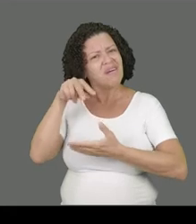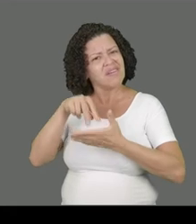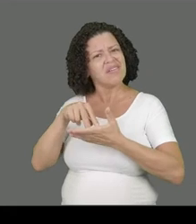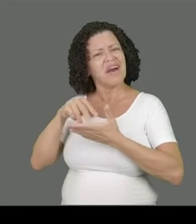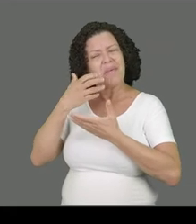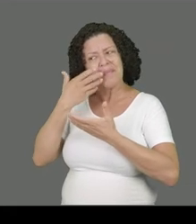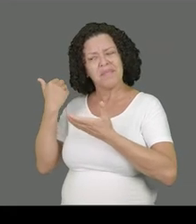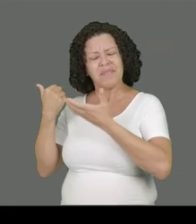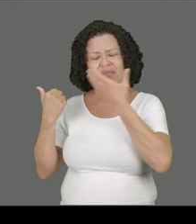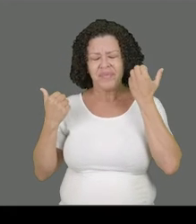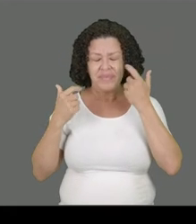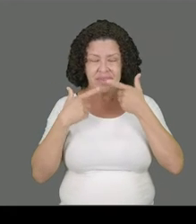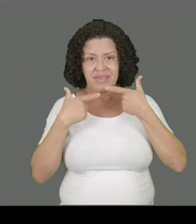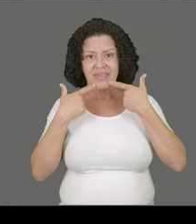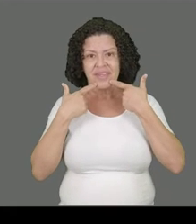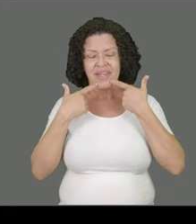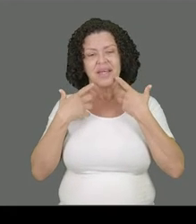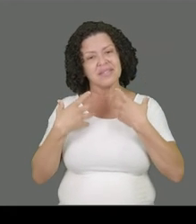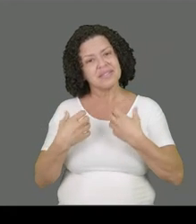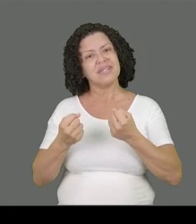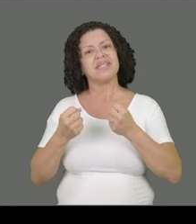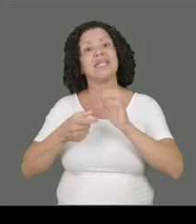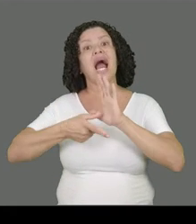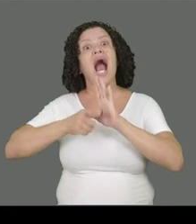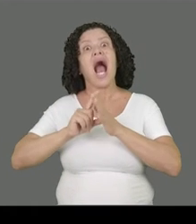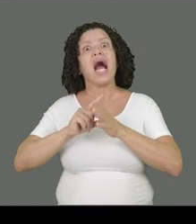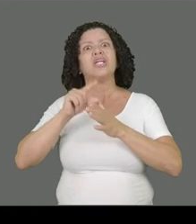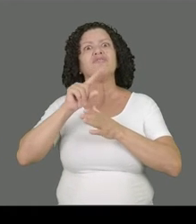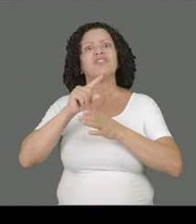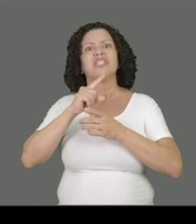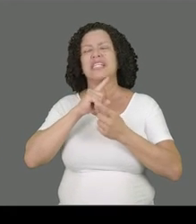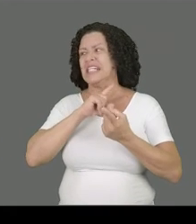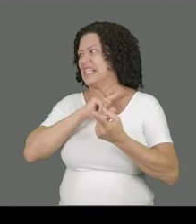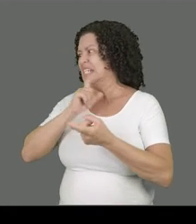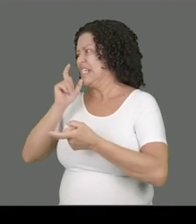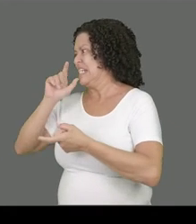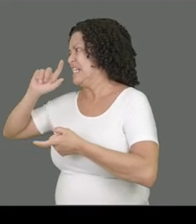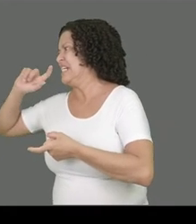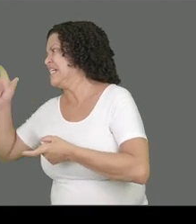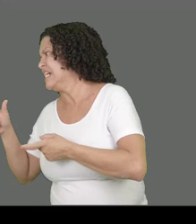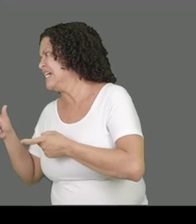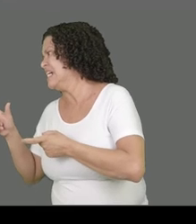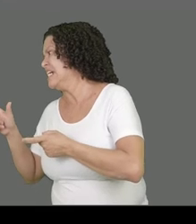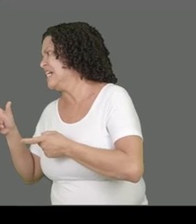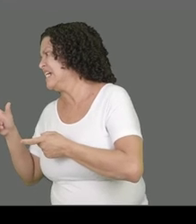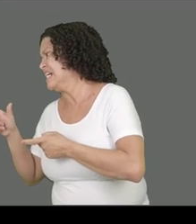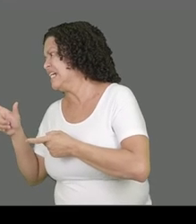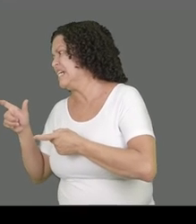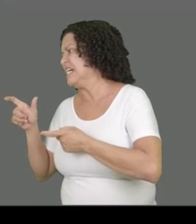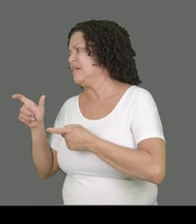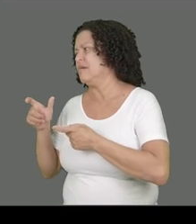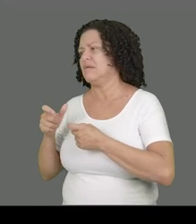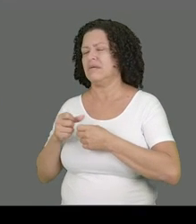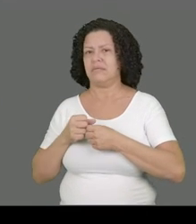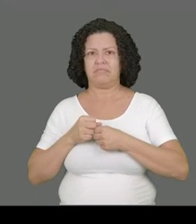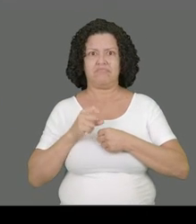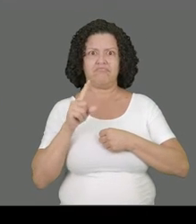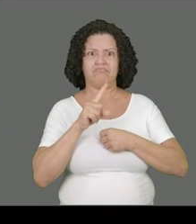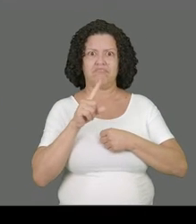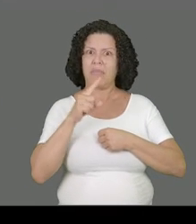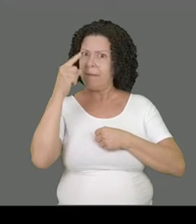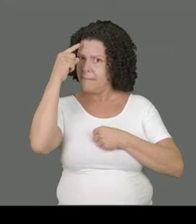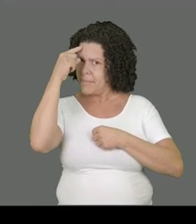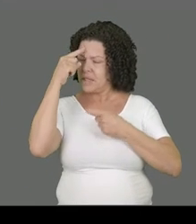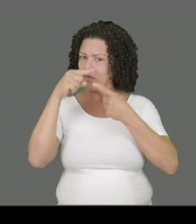gente conseguir superar isso. Força para a gente, antes de revidar, respirar, parar,